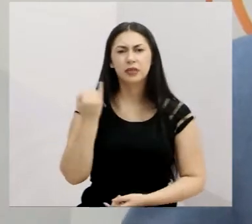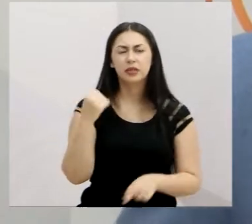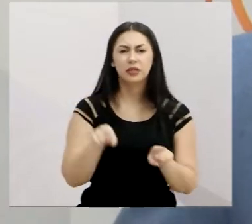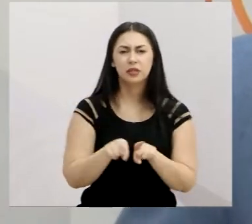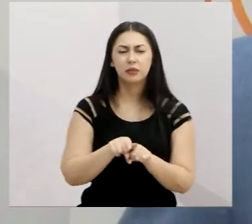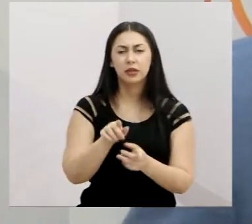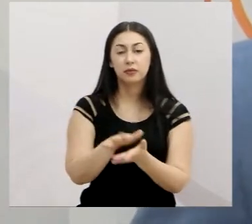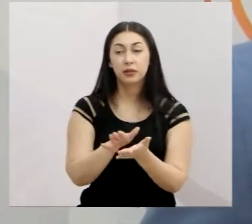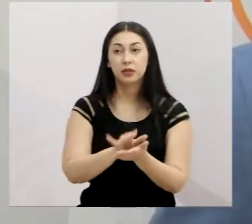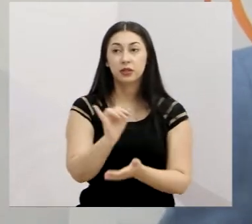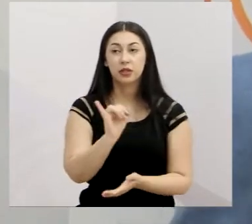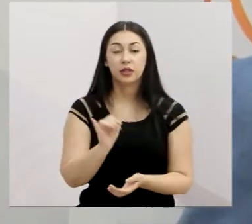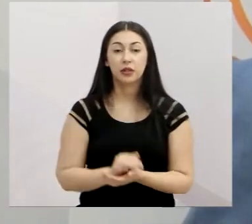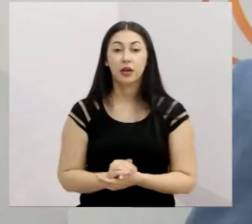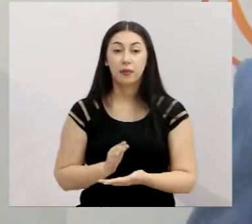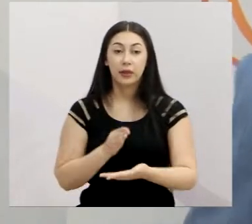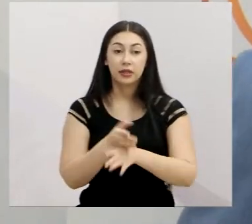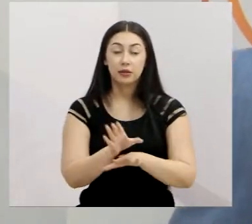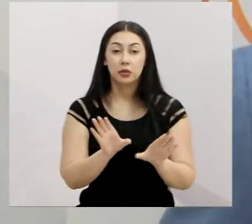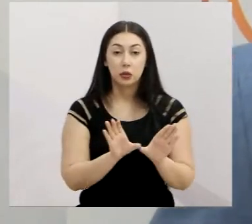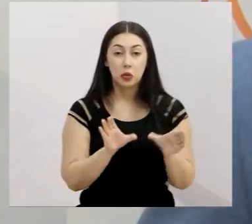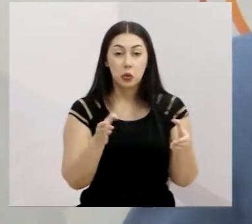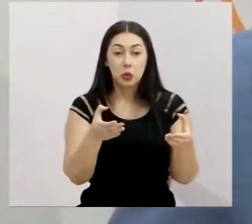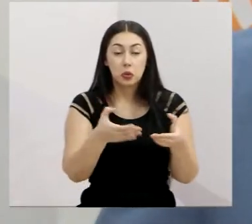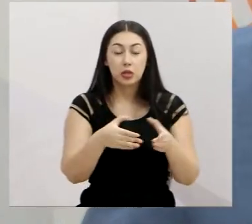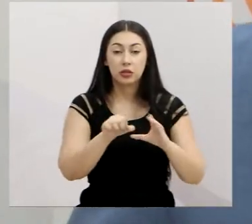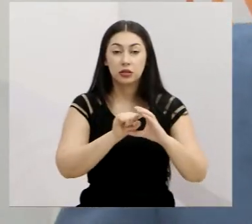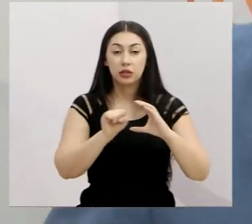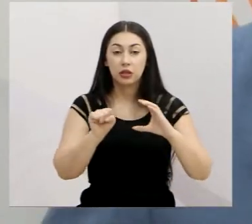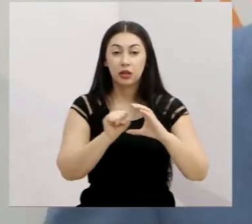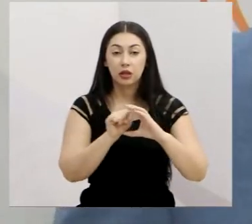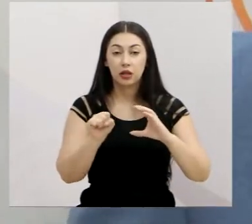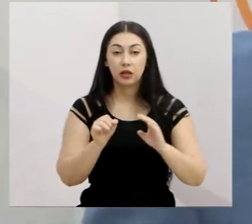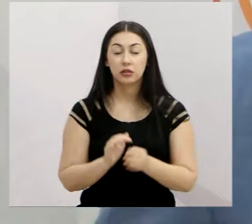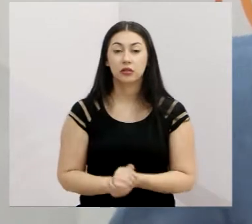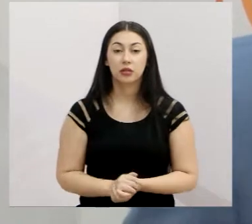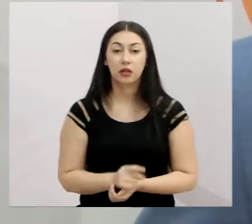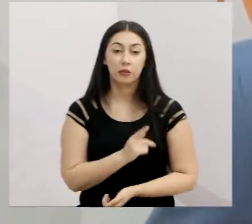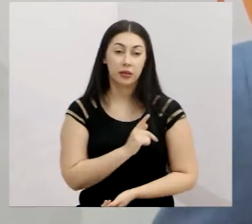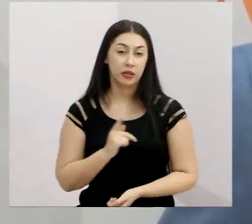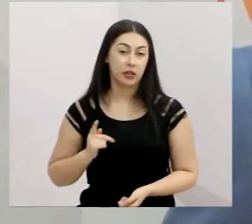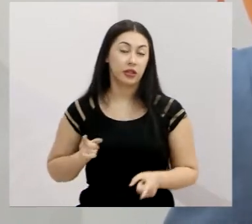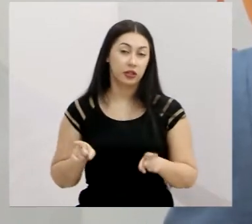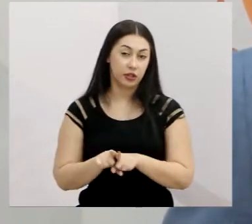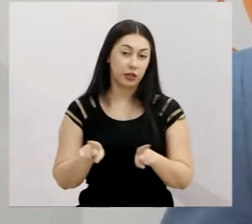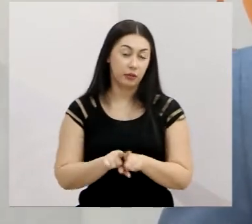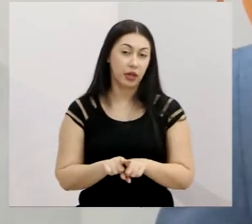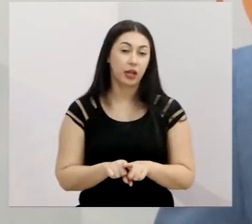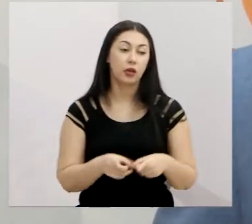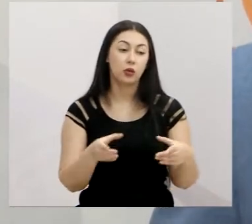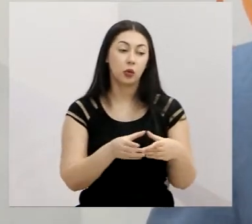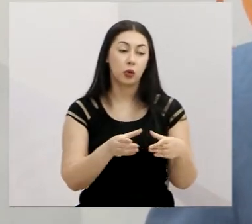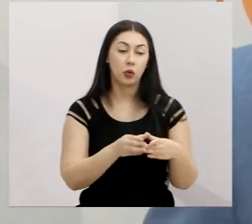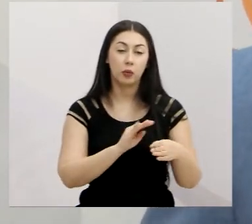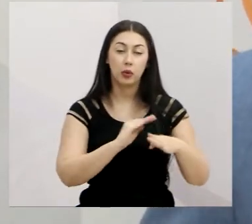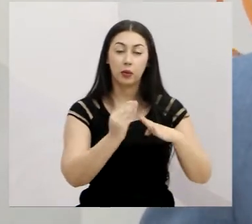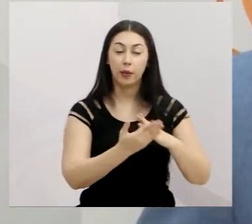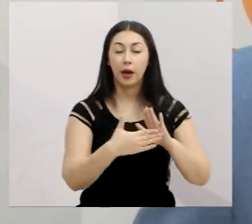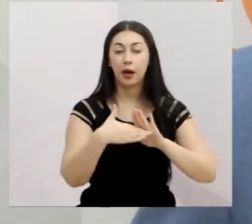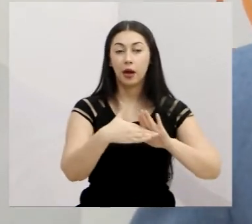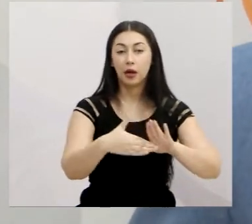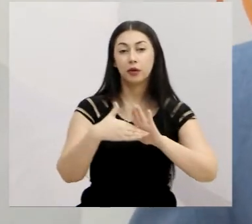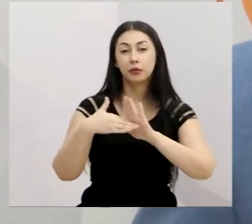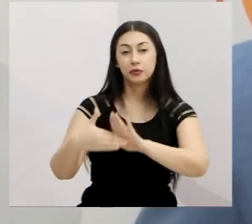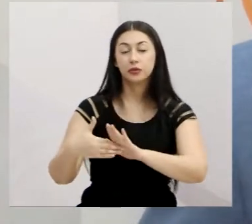cidade toda né fez parte do Conselho gestor da Santa Casa na presença Associação de amigos de bairro daquela região ajuda